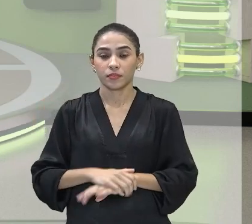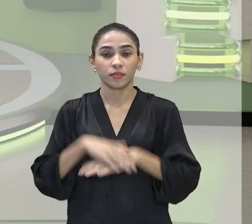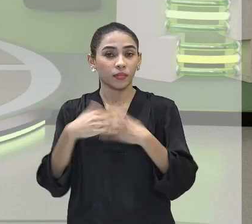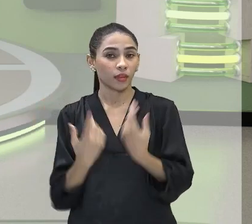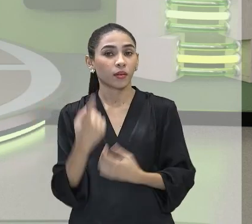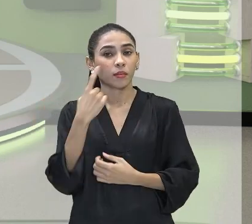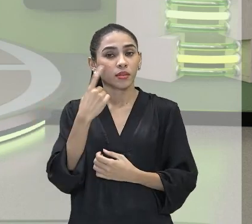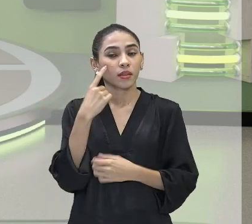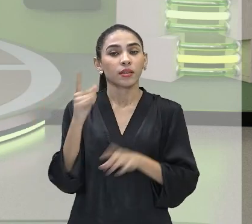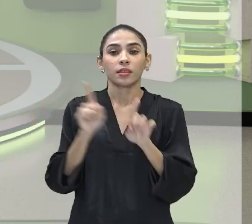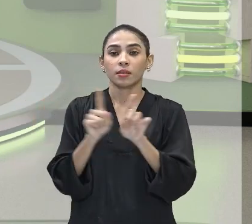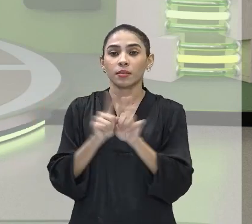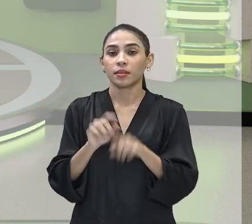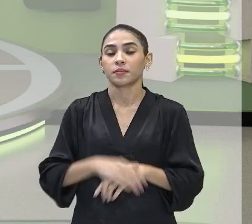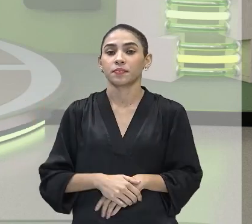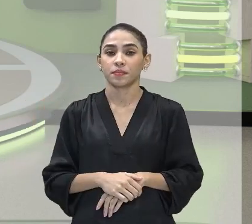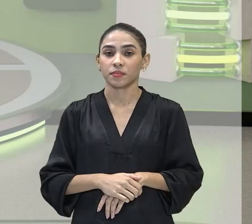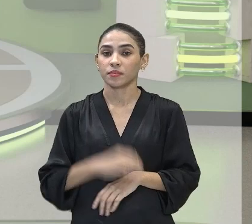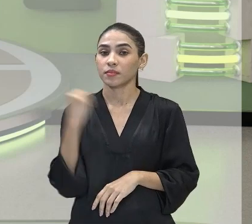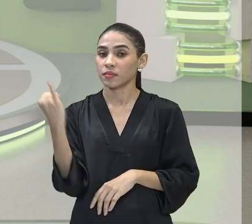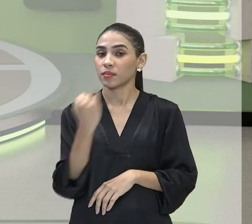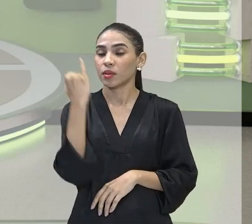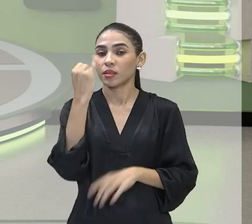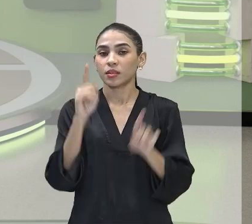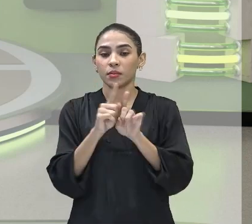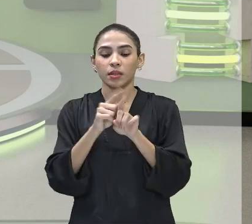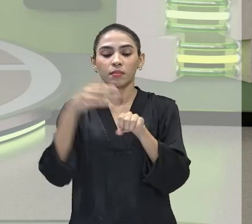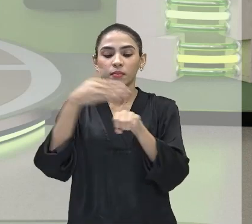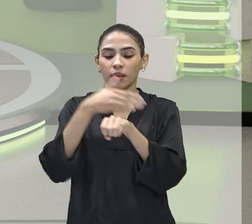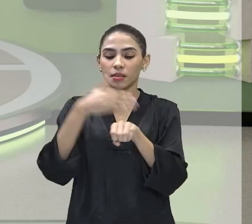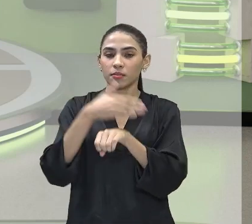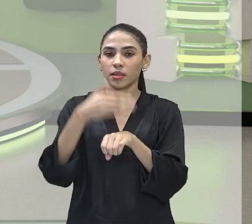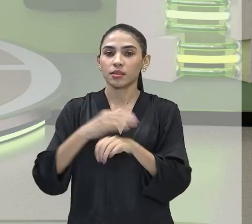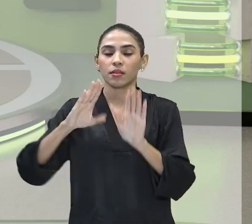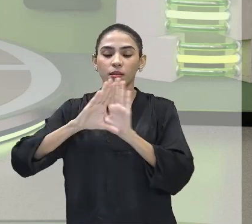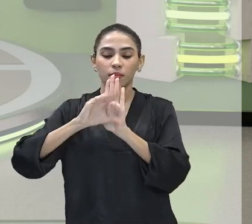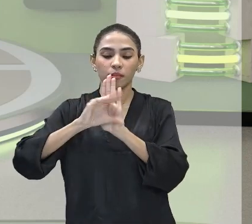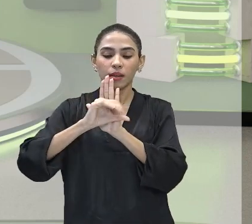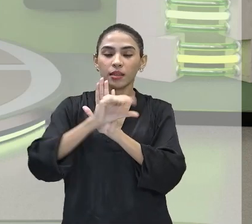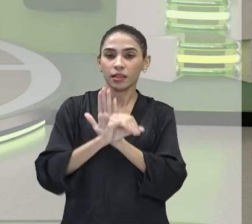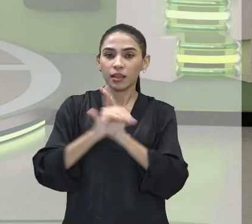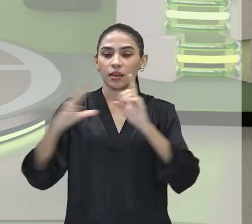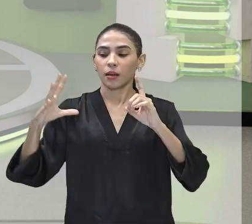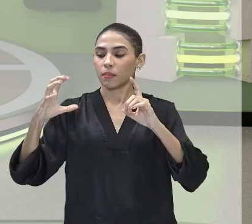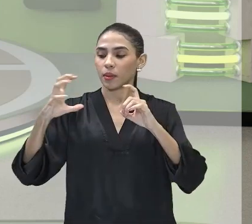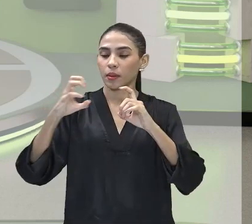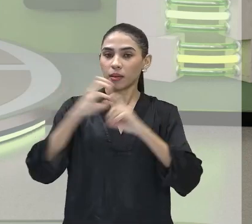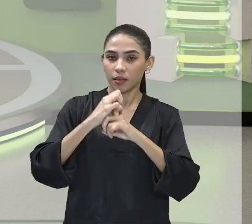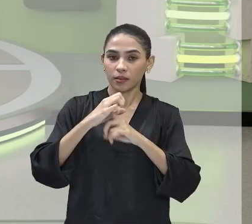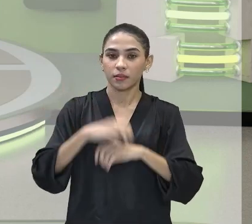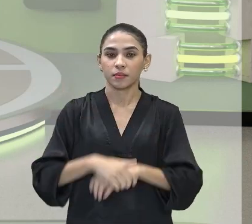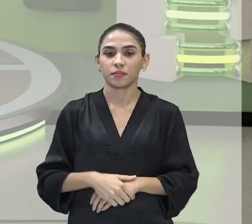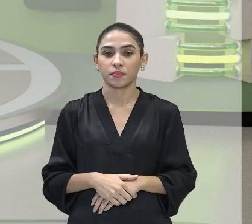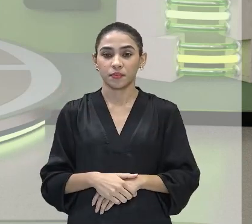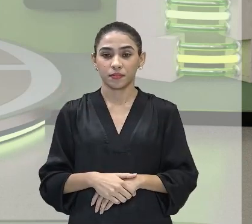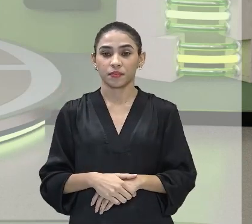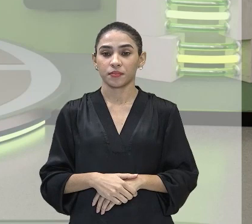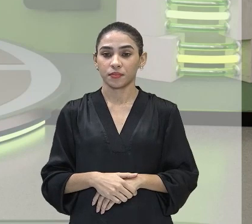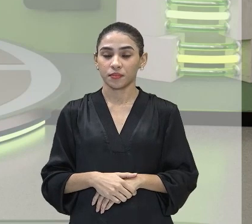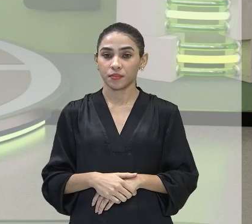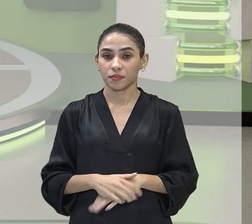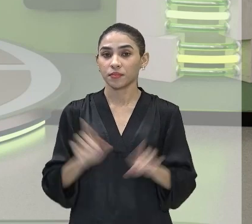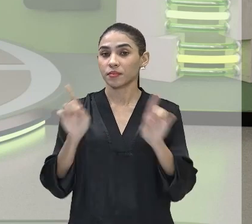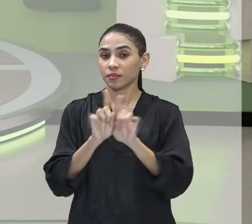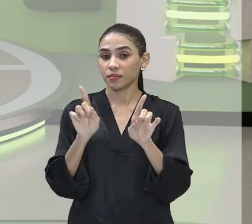observa também a importância a participação das bactérias na decomposição E aí né